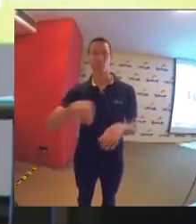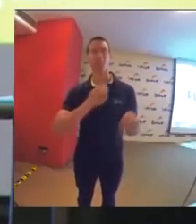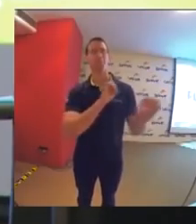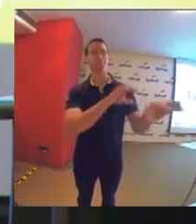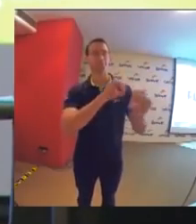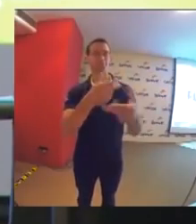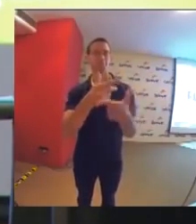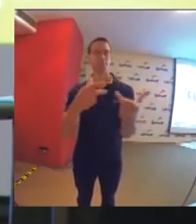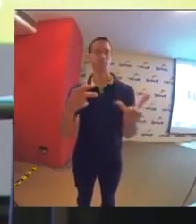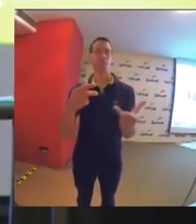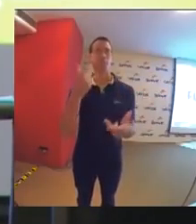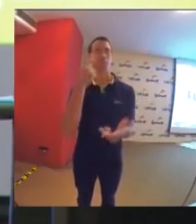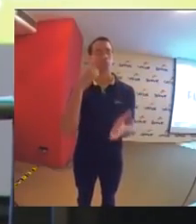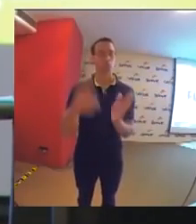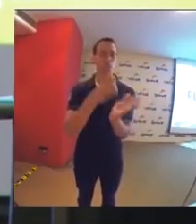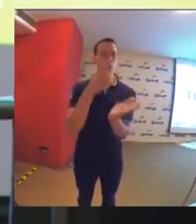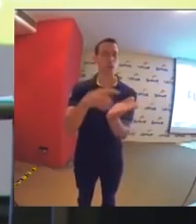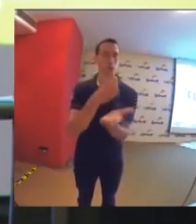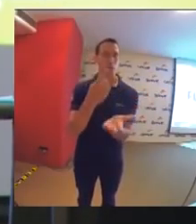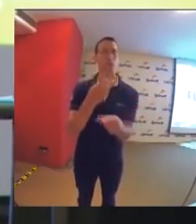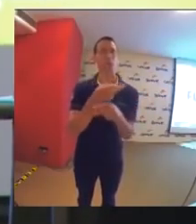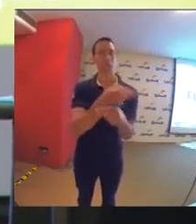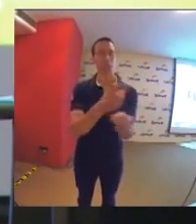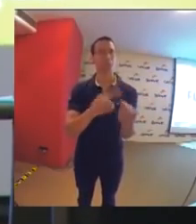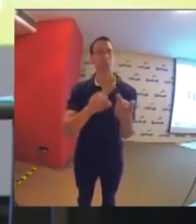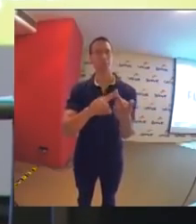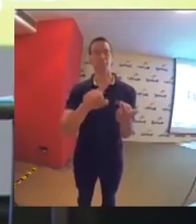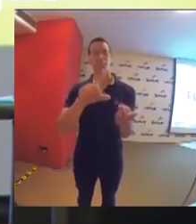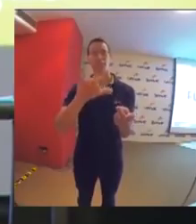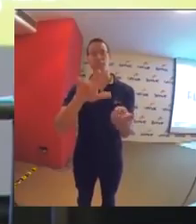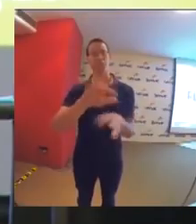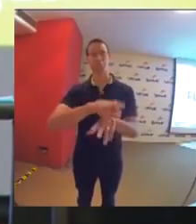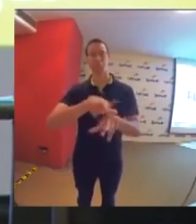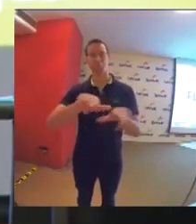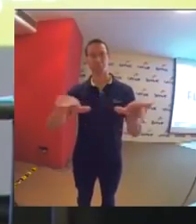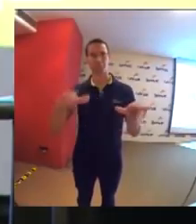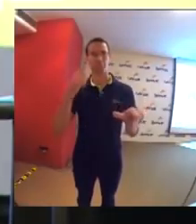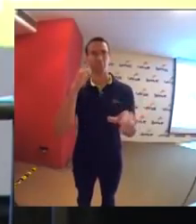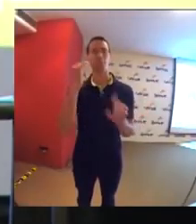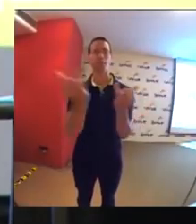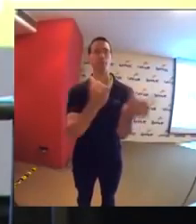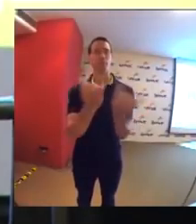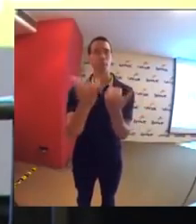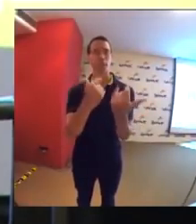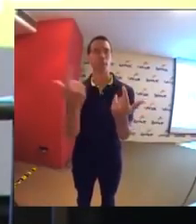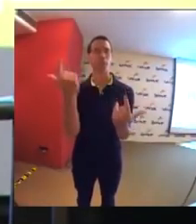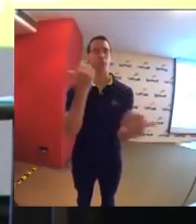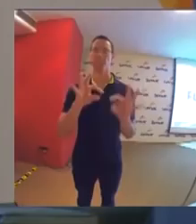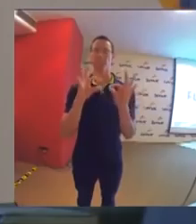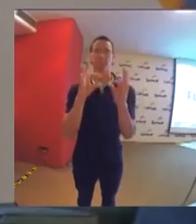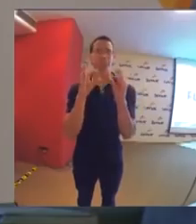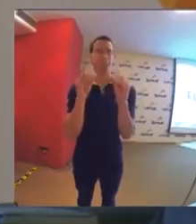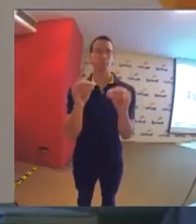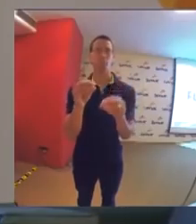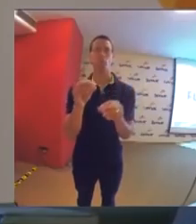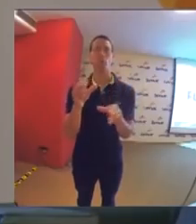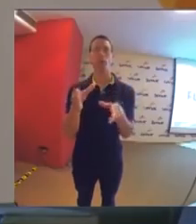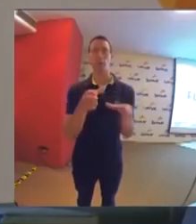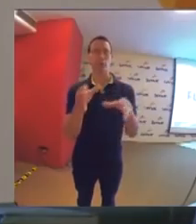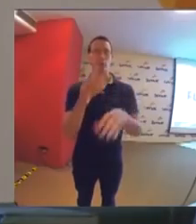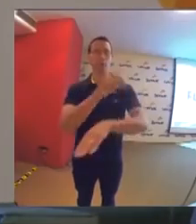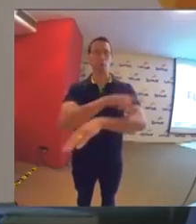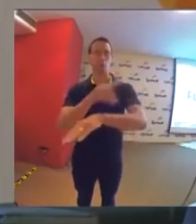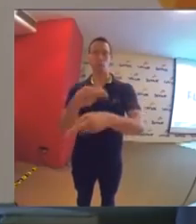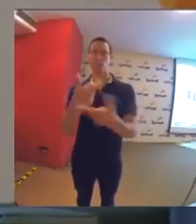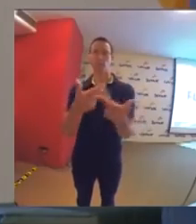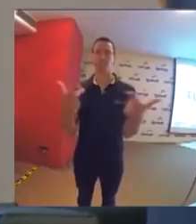dicionário, a consultar um índice, a saber selecionar informação, a saber comparar informação, para transformar a informação colhida